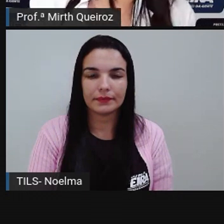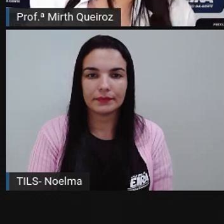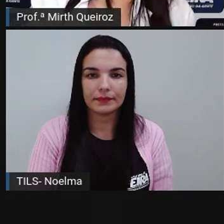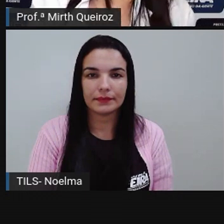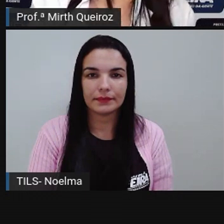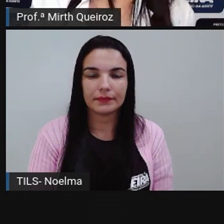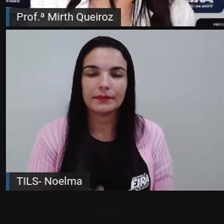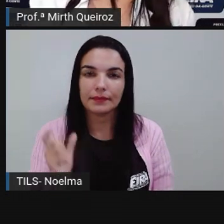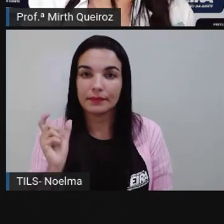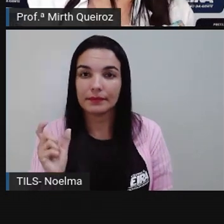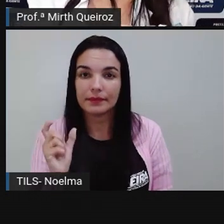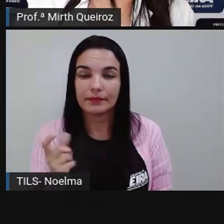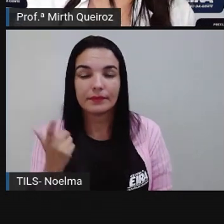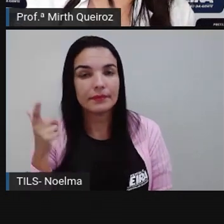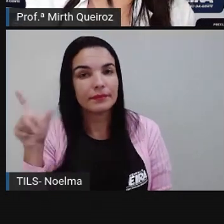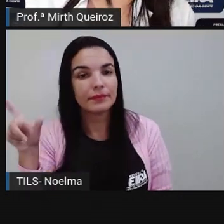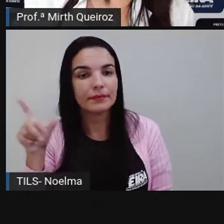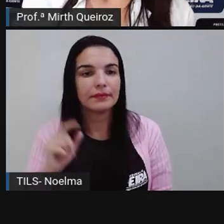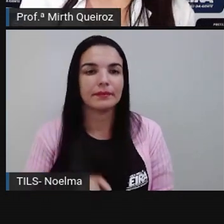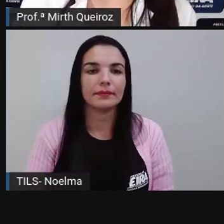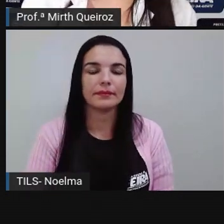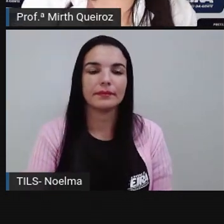Próxima palavra.